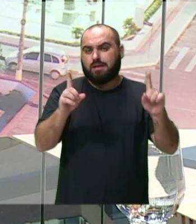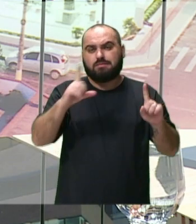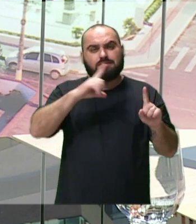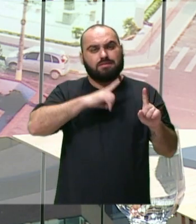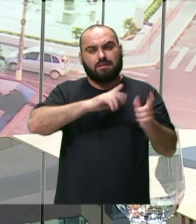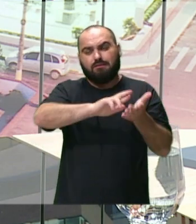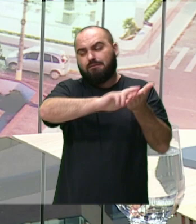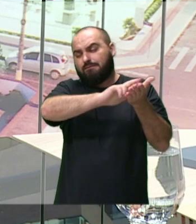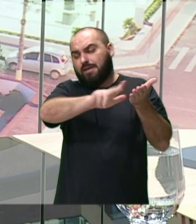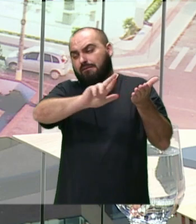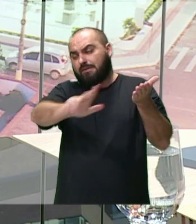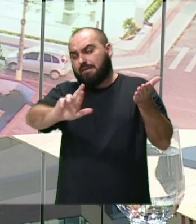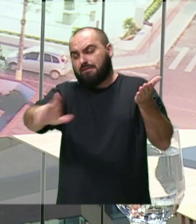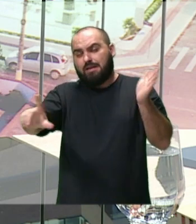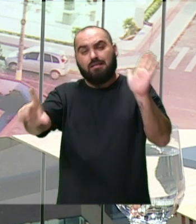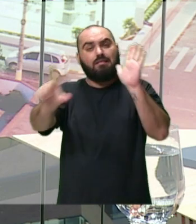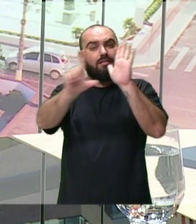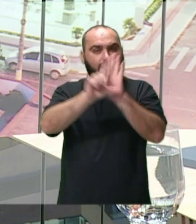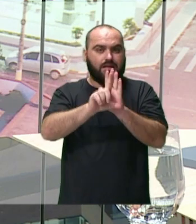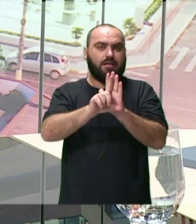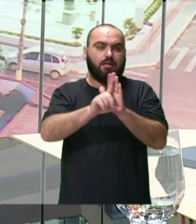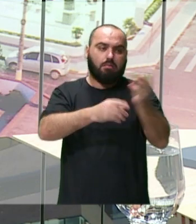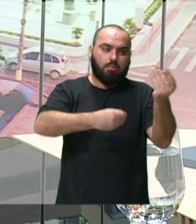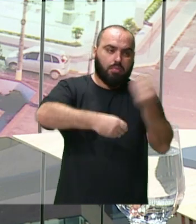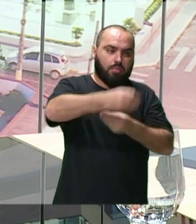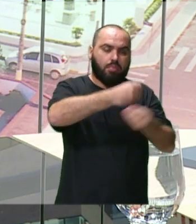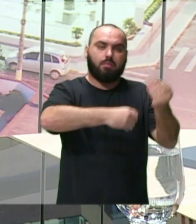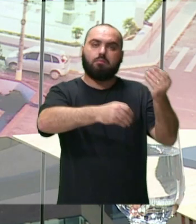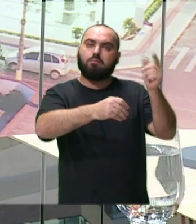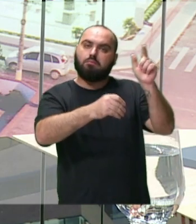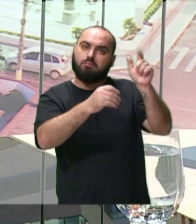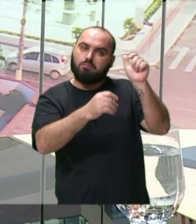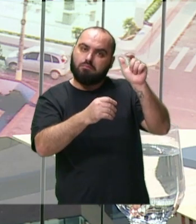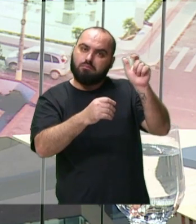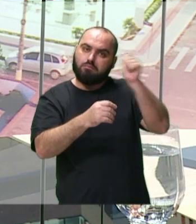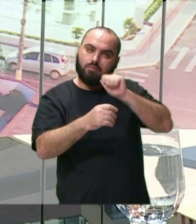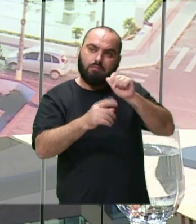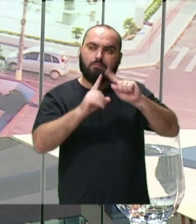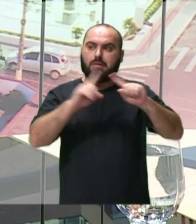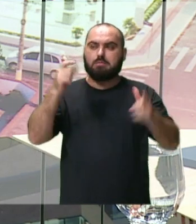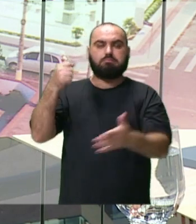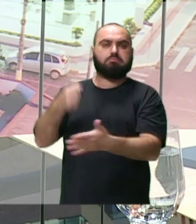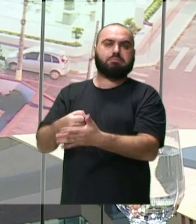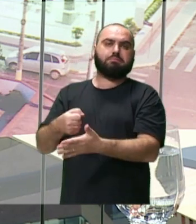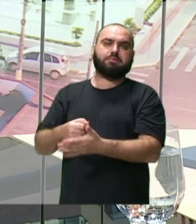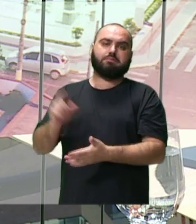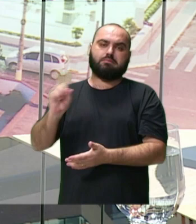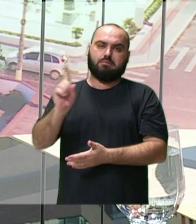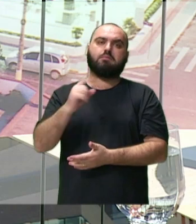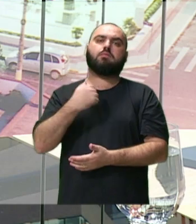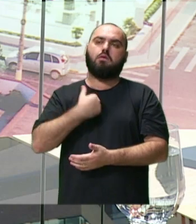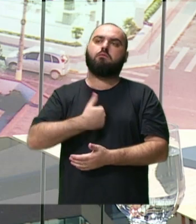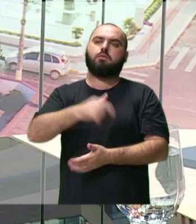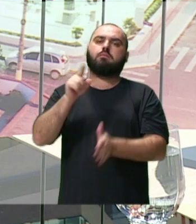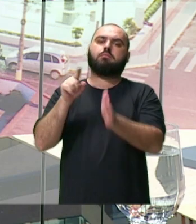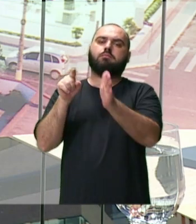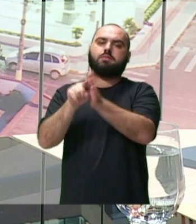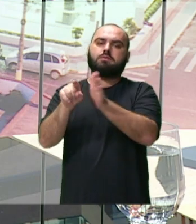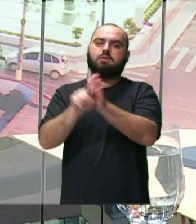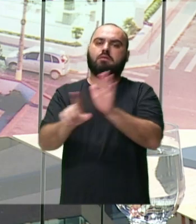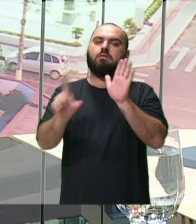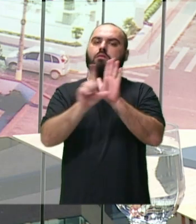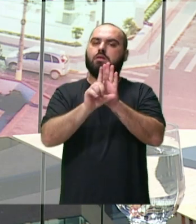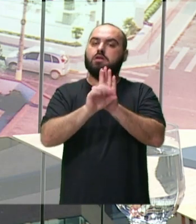muitas leis que envolvem mulheres, mas que não são cumpridas. Eu fiz um levantamento das leis que já existem, que precisam ser